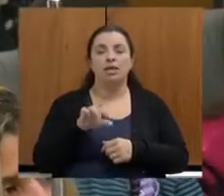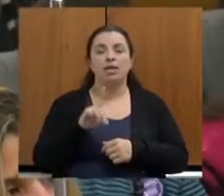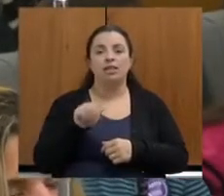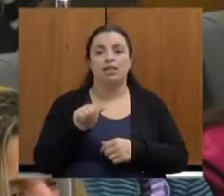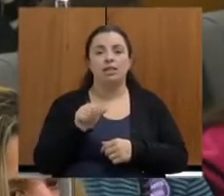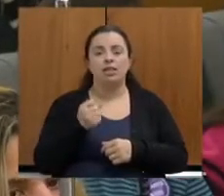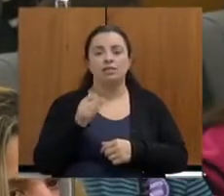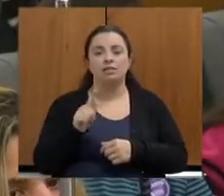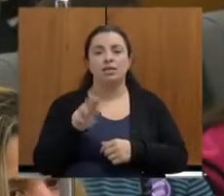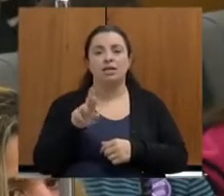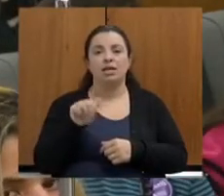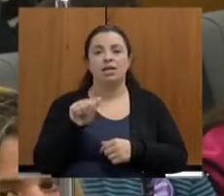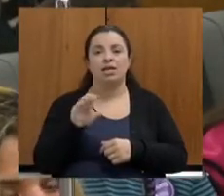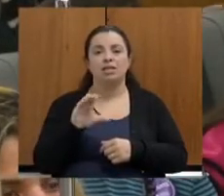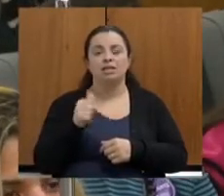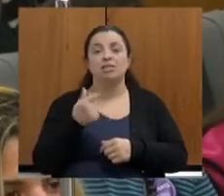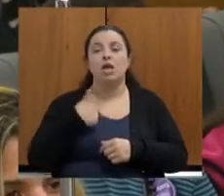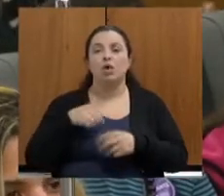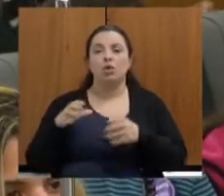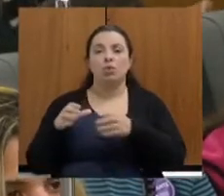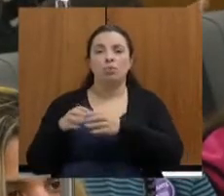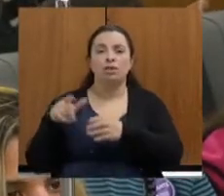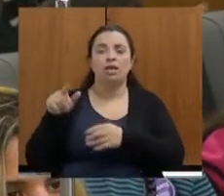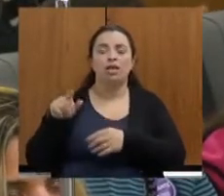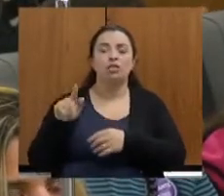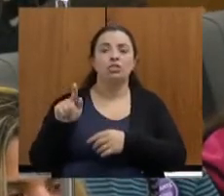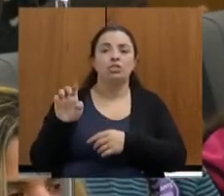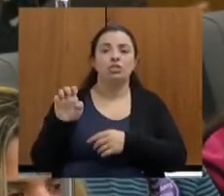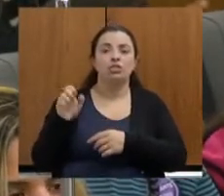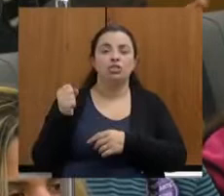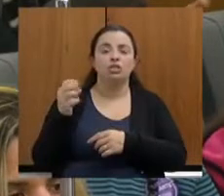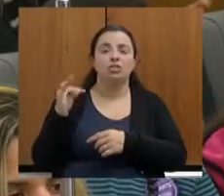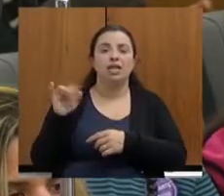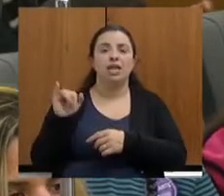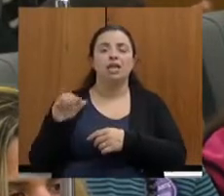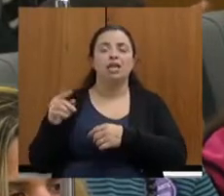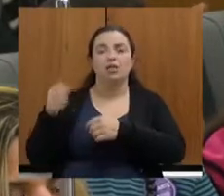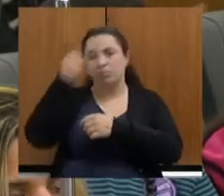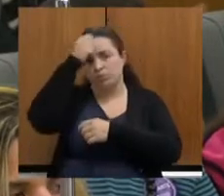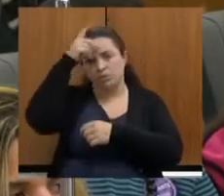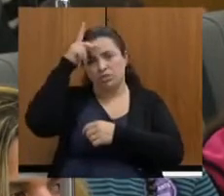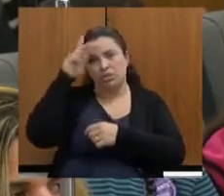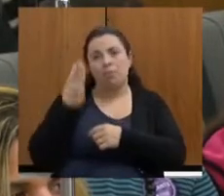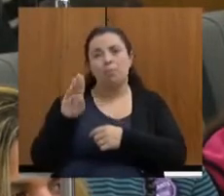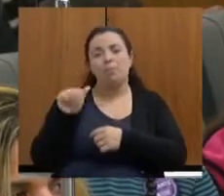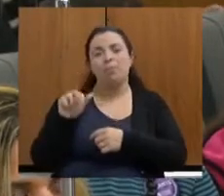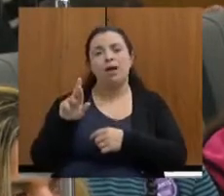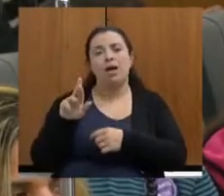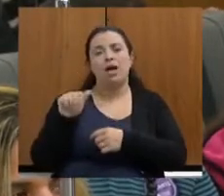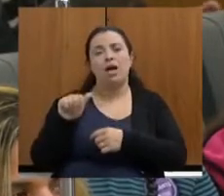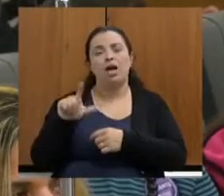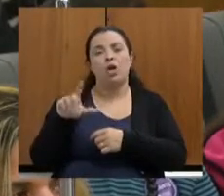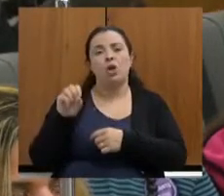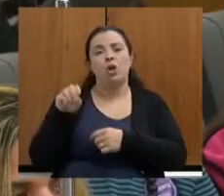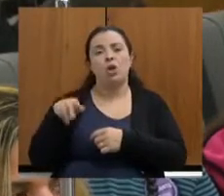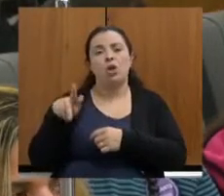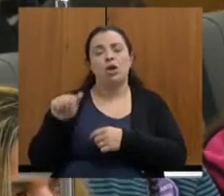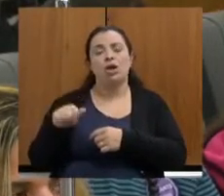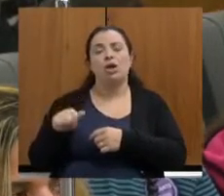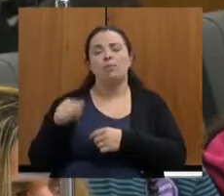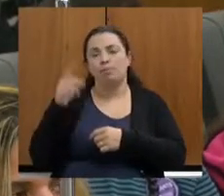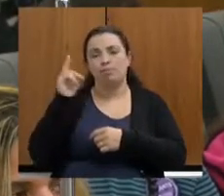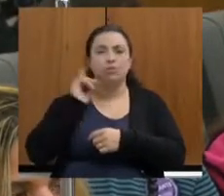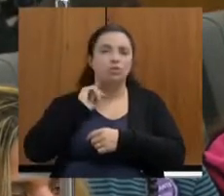sou da Comunidade de esteira município de Barra Longa Minas Gerais sou de movimento de uma